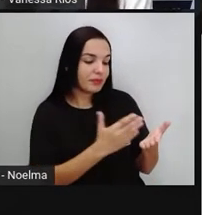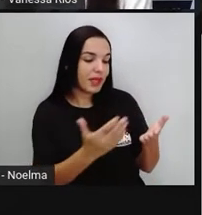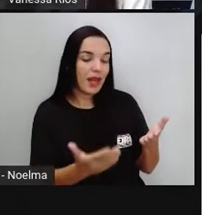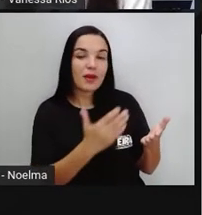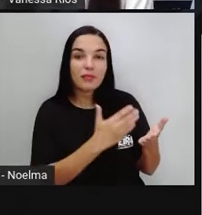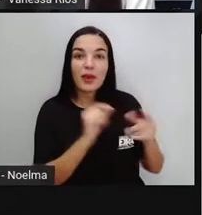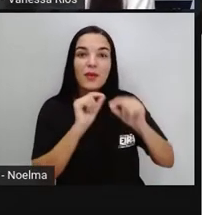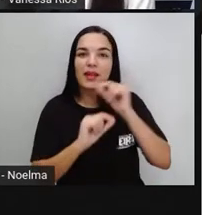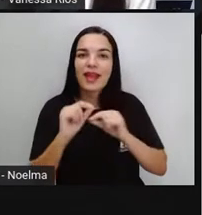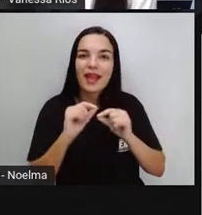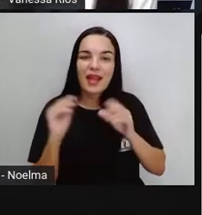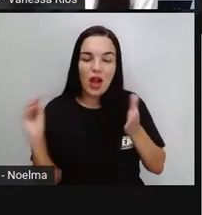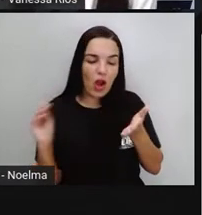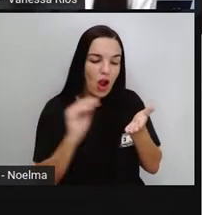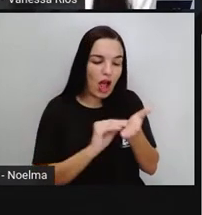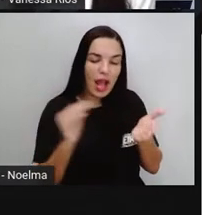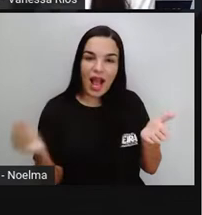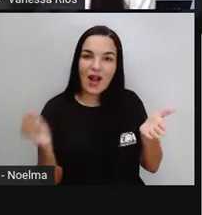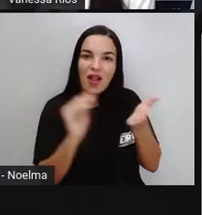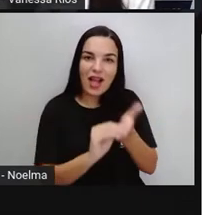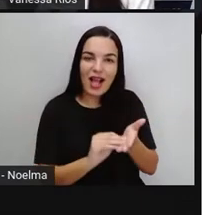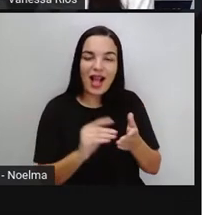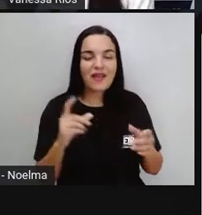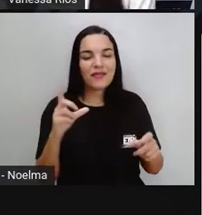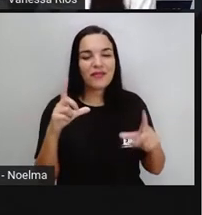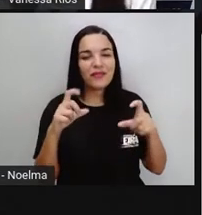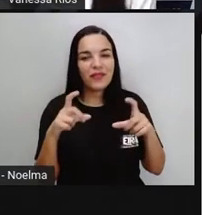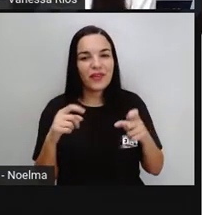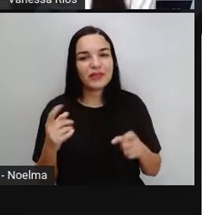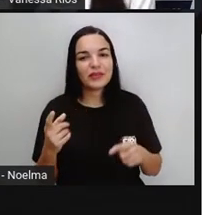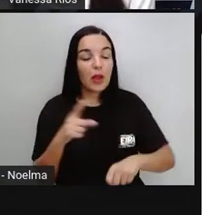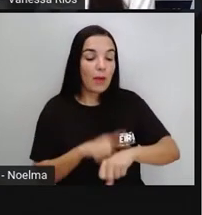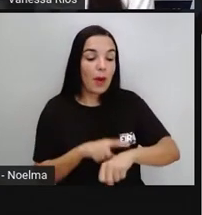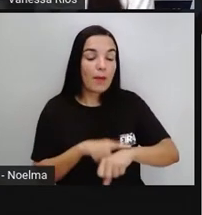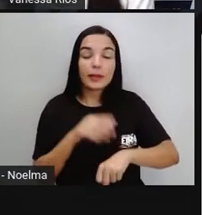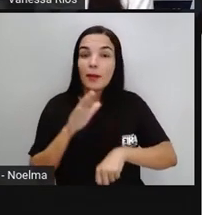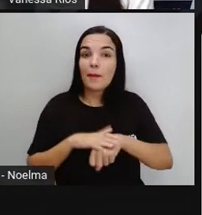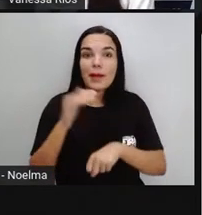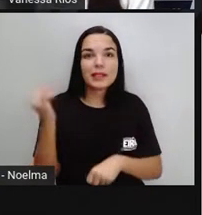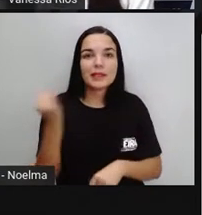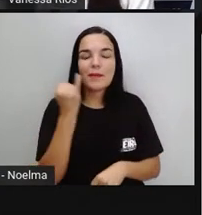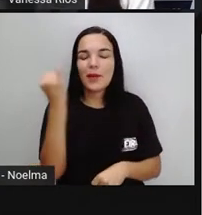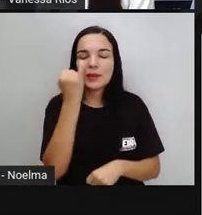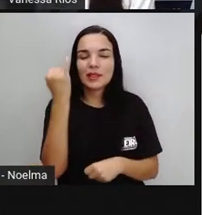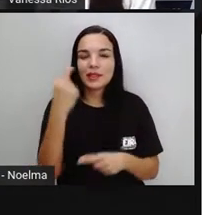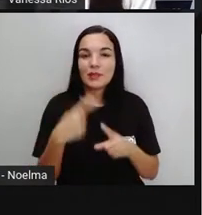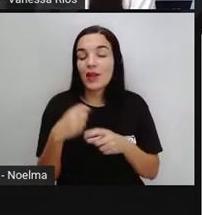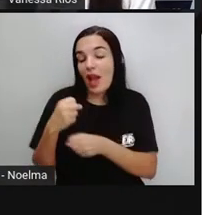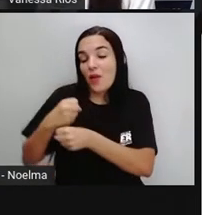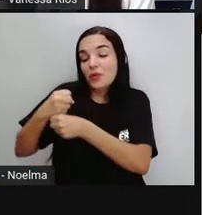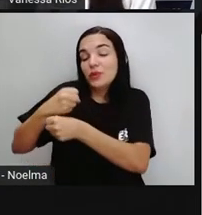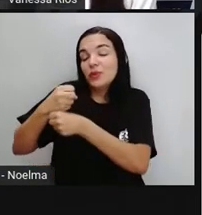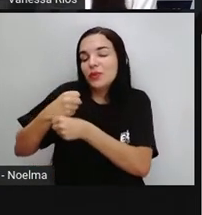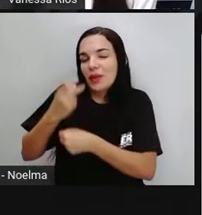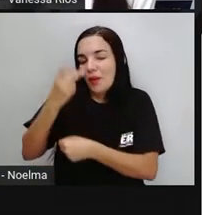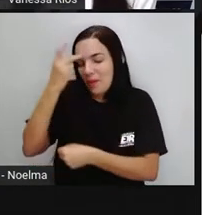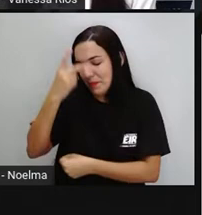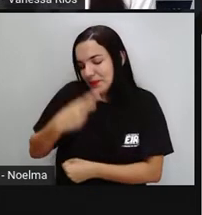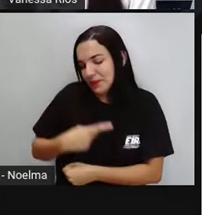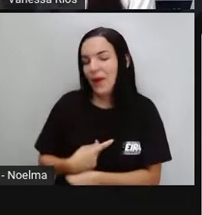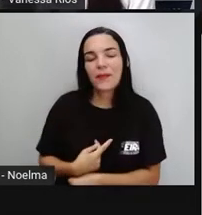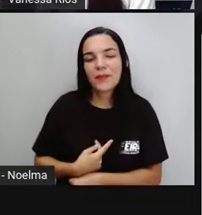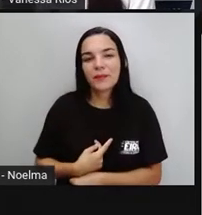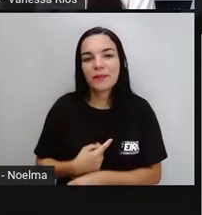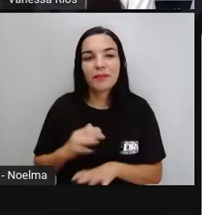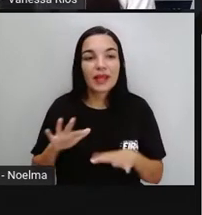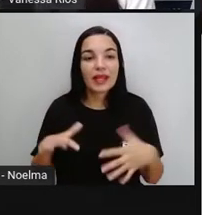coleção desses momentos que são importantes para a nossa construção enquanto pessoa. Então, é comum existir, por